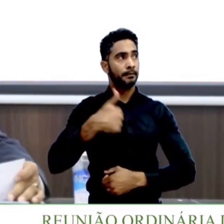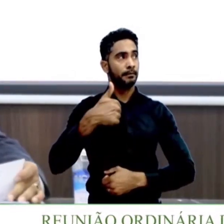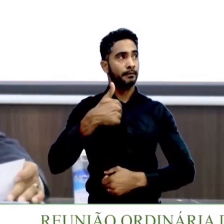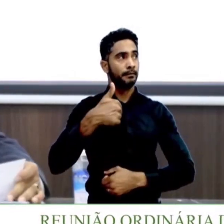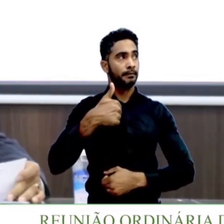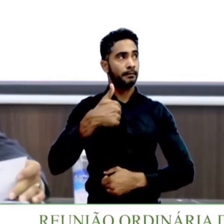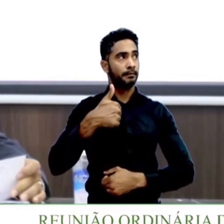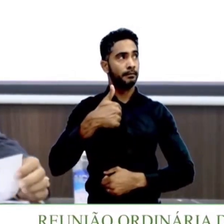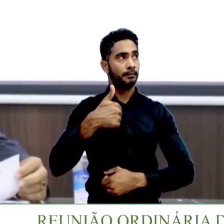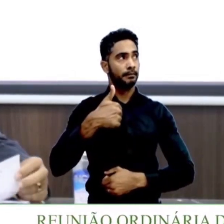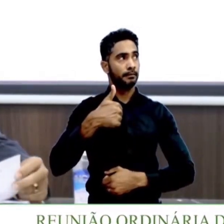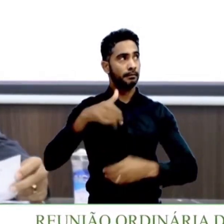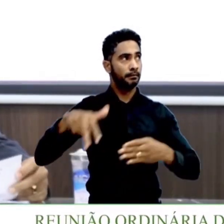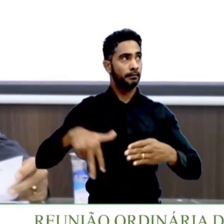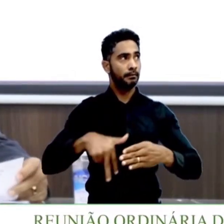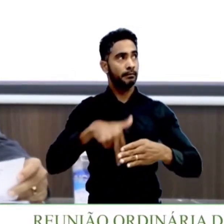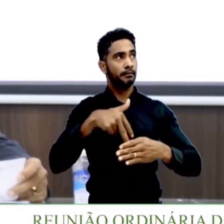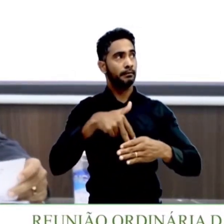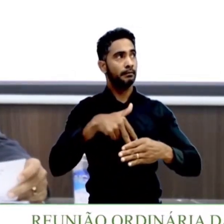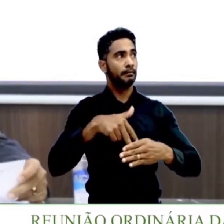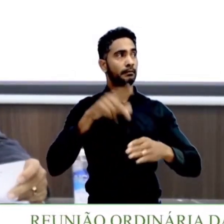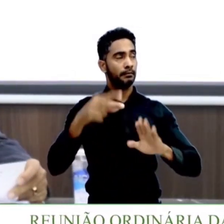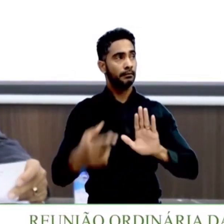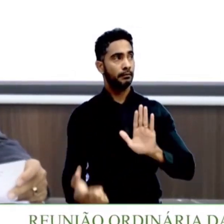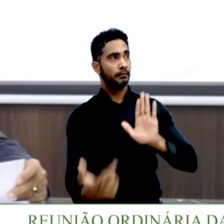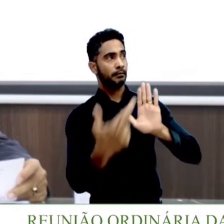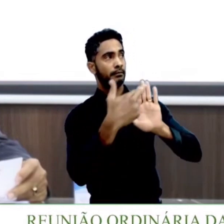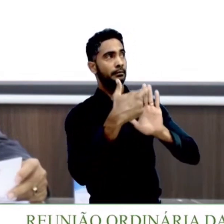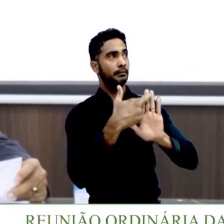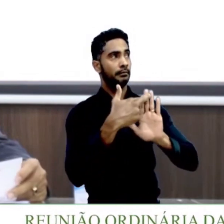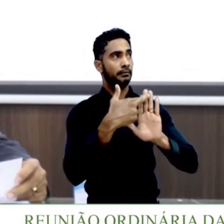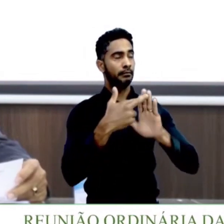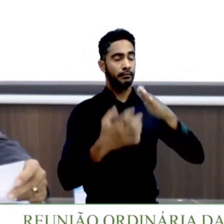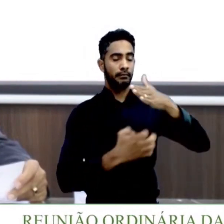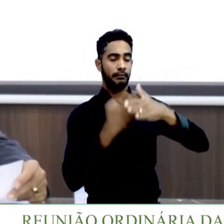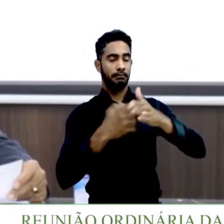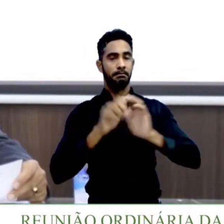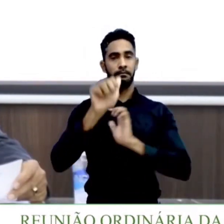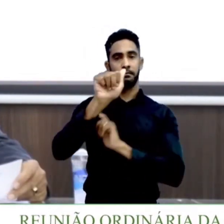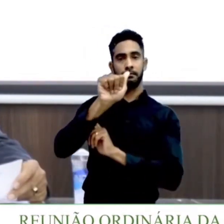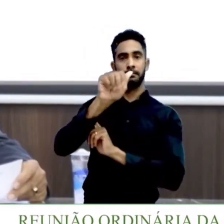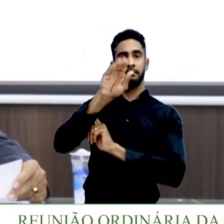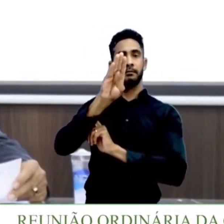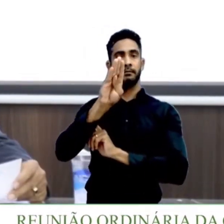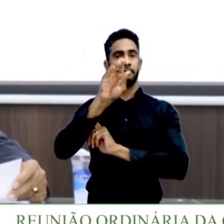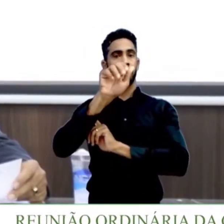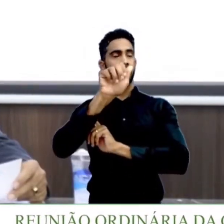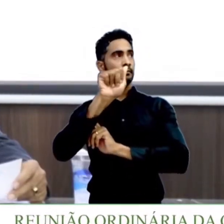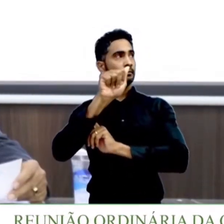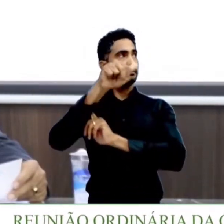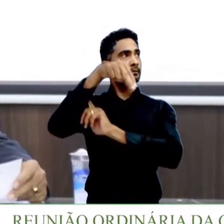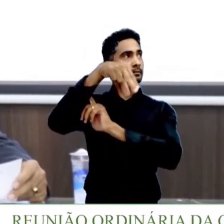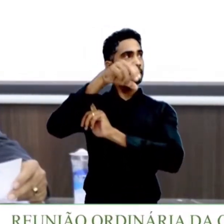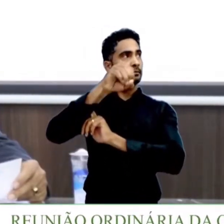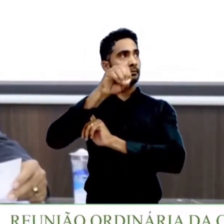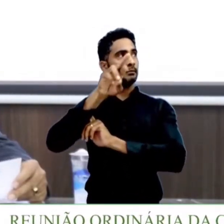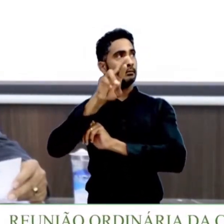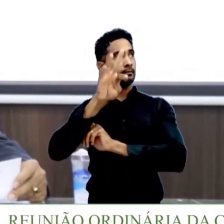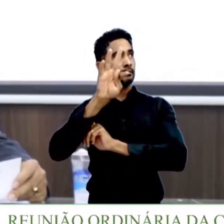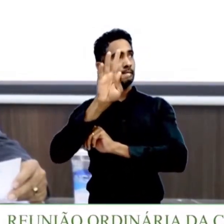a fazer parte dessa tribuna são os representantes aí da Abanorte, que vai falar sobre o